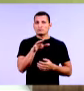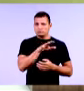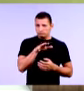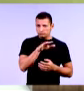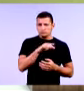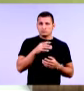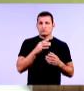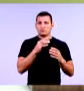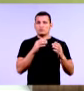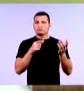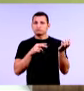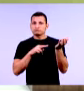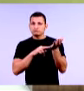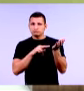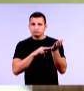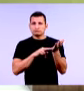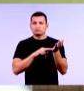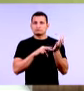as redes que estão